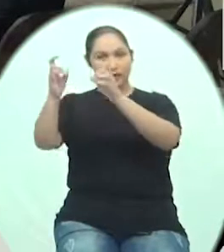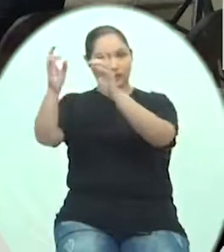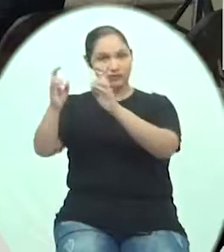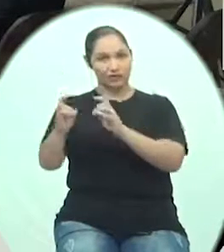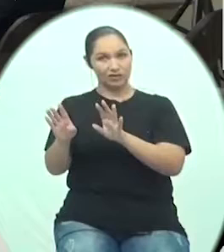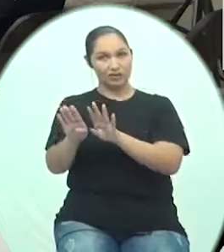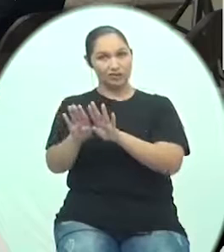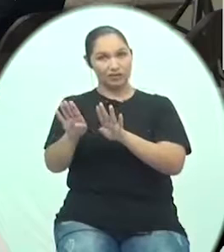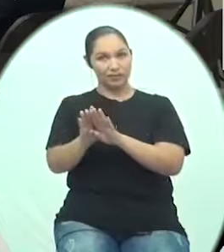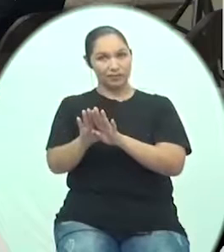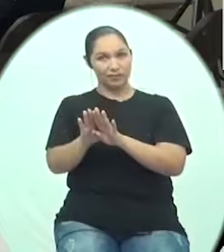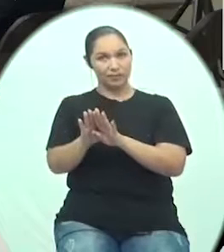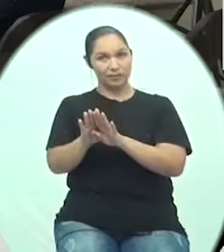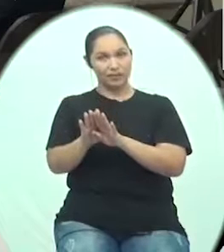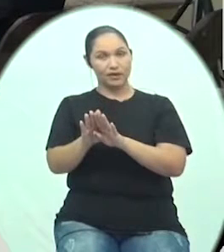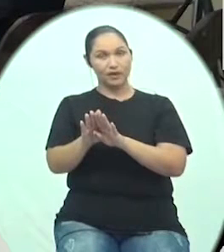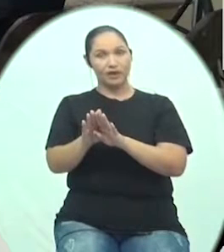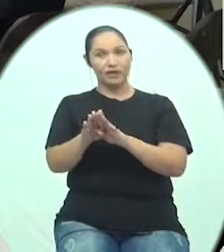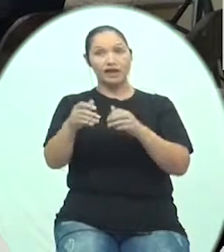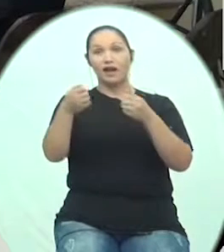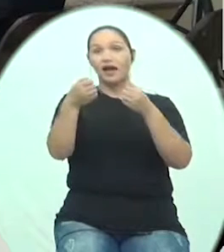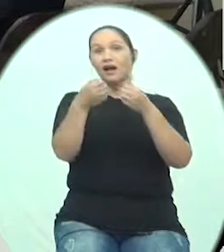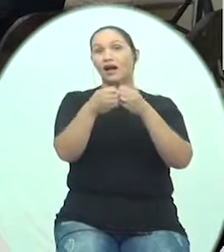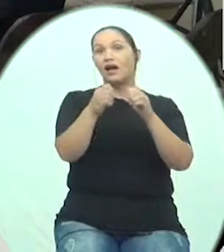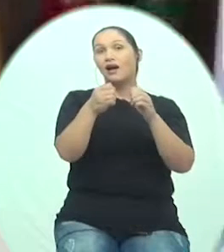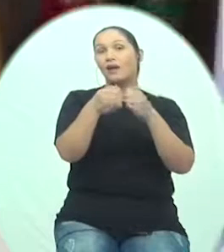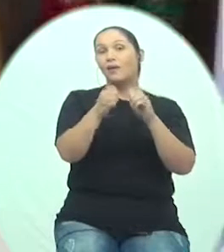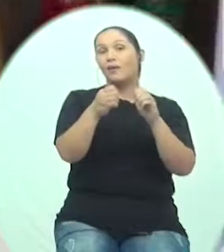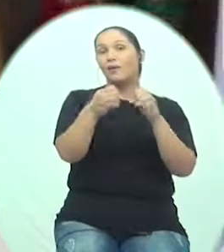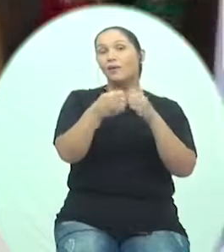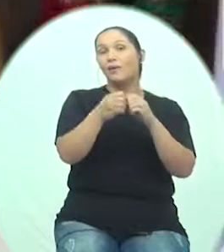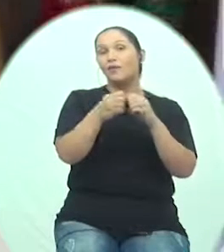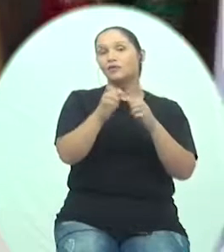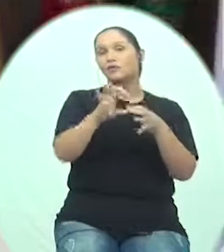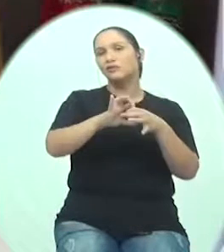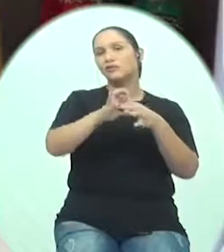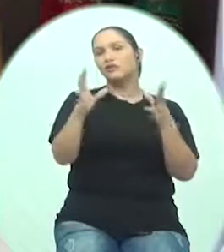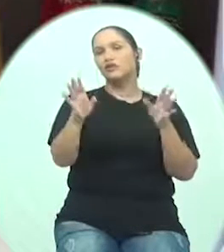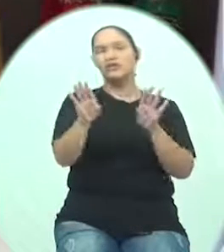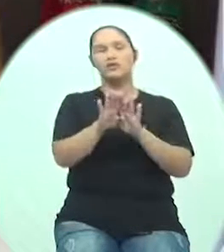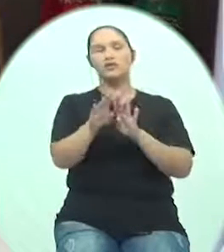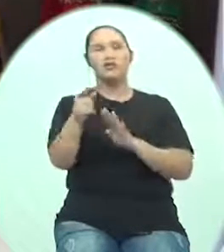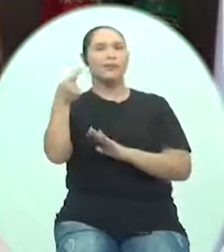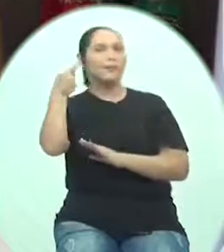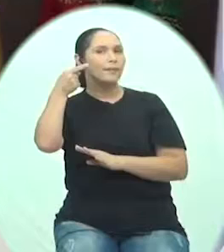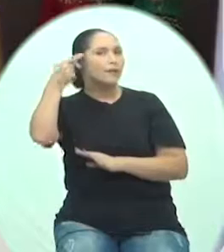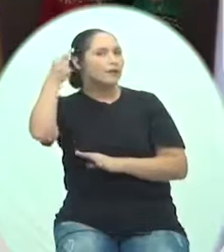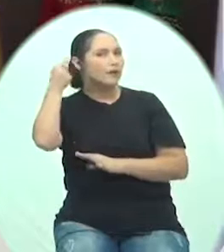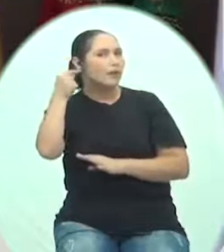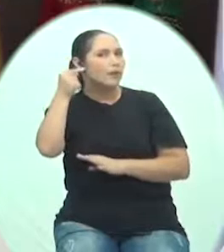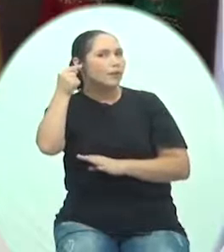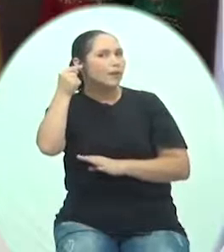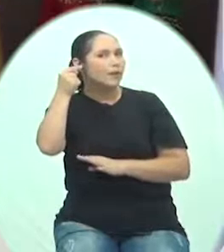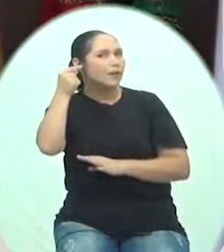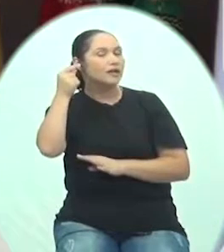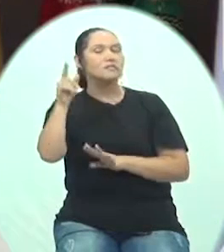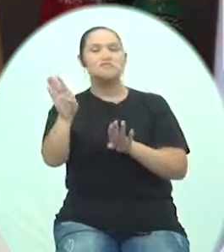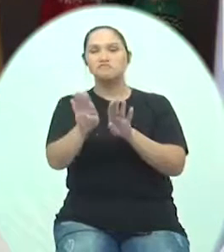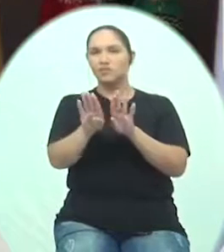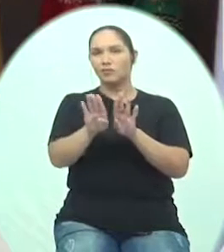solicitação de cadeiras de roda estação de aparelhos auditivos e assim por diante Então esse é um dos manuais